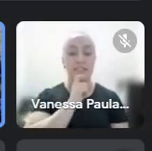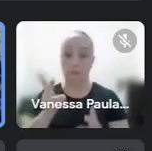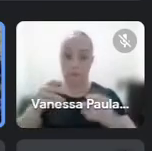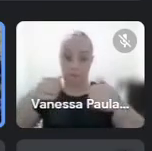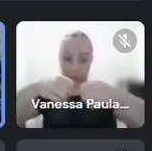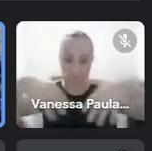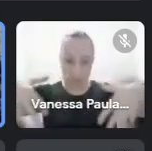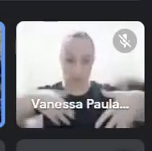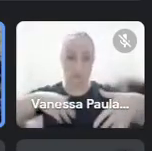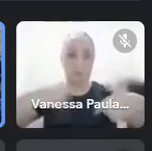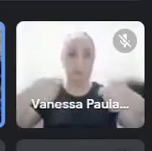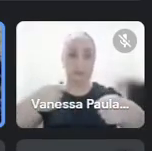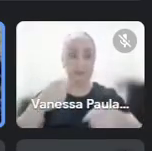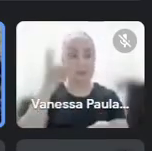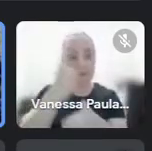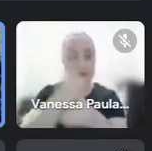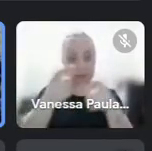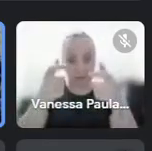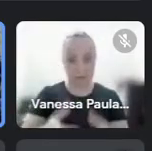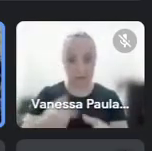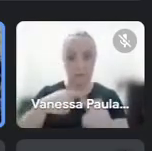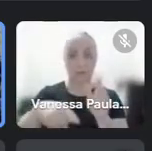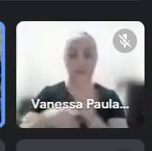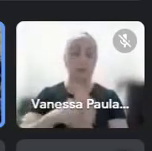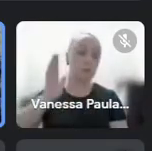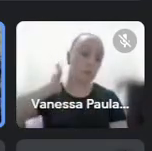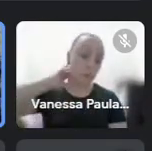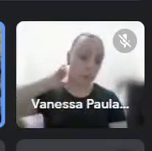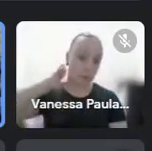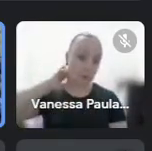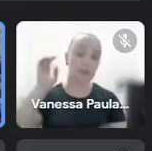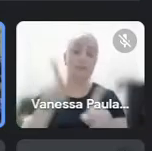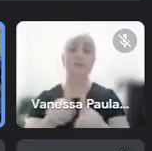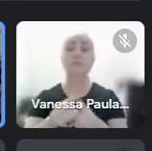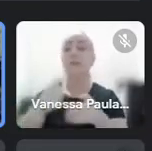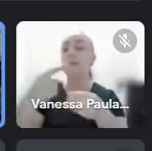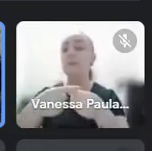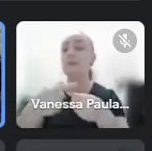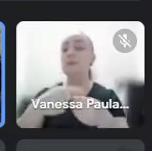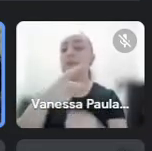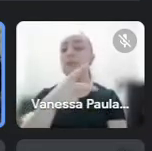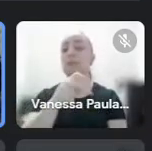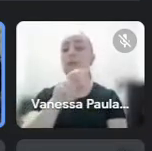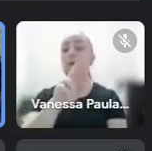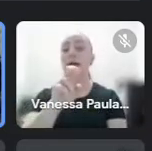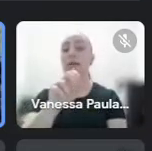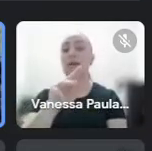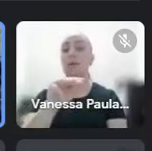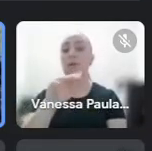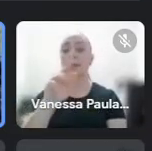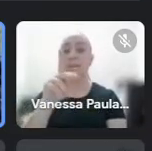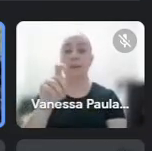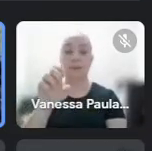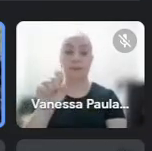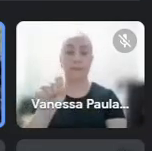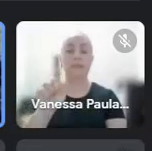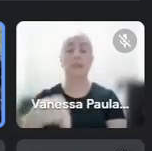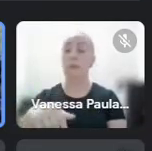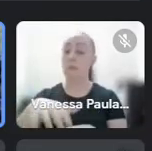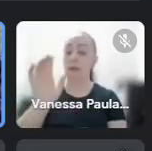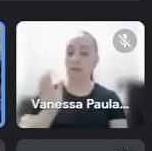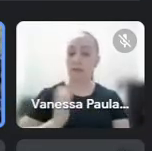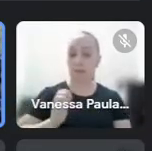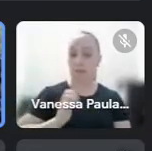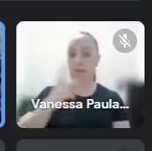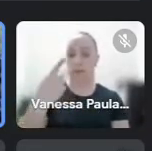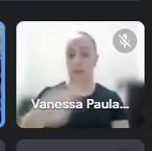localizar o estado do Pará e o município de Paraopebas, né, um dos mais ricos do estado do Pará. E a APA do Igarapé Gelado,